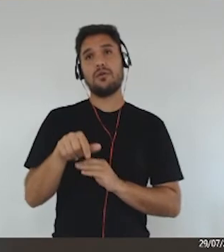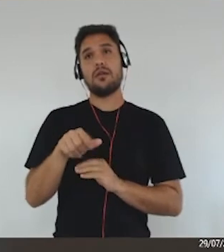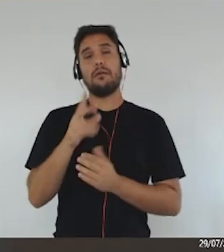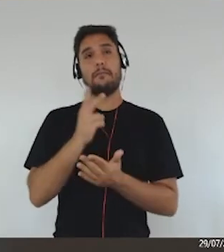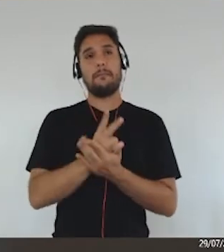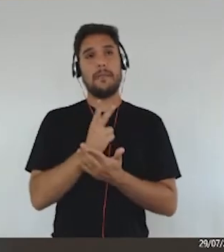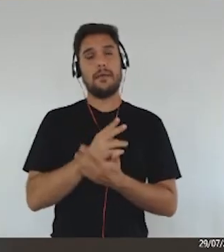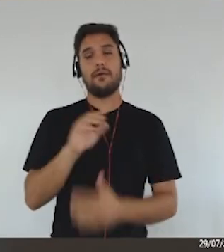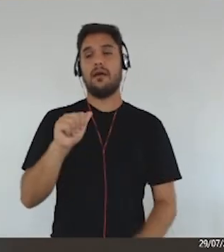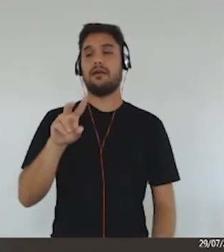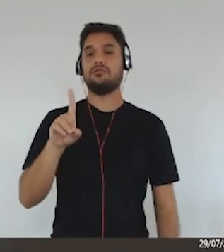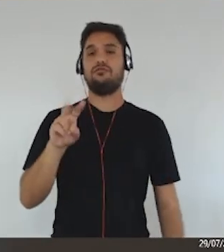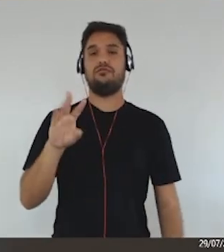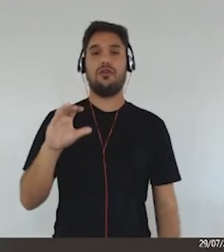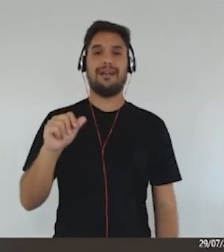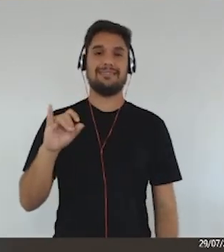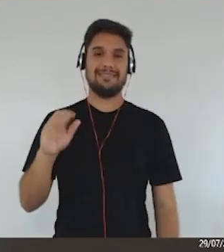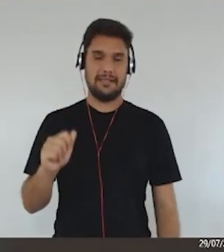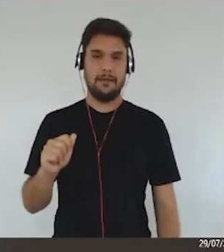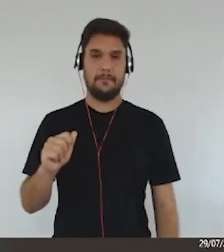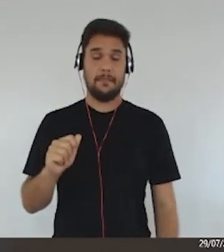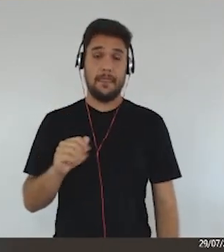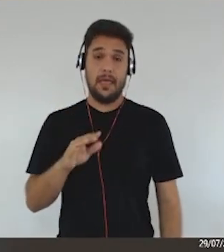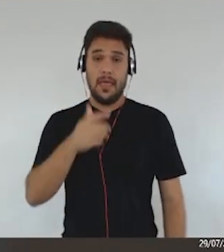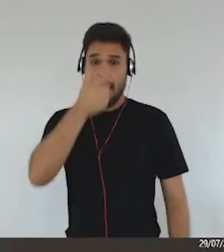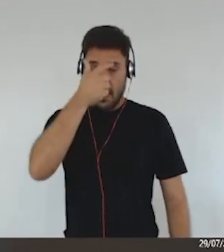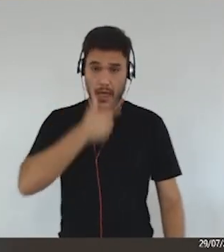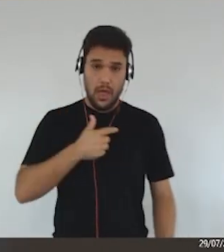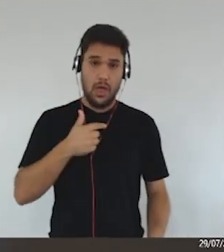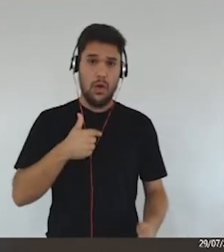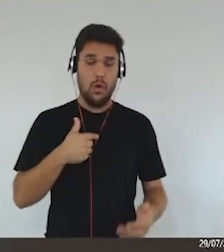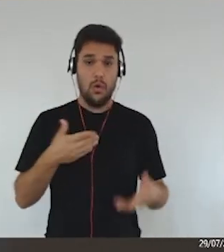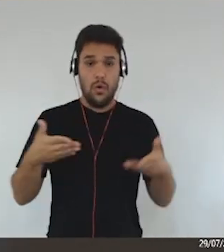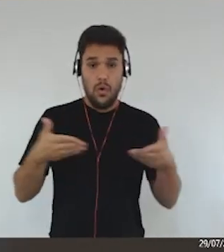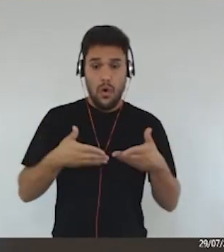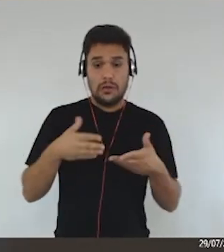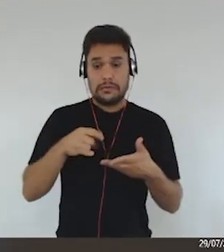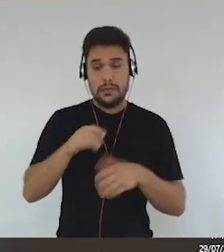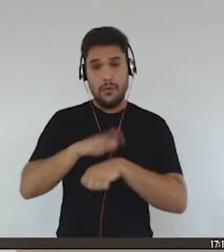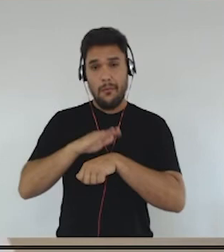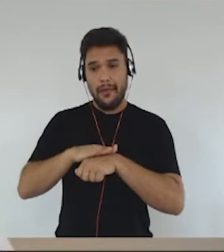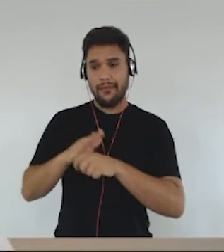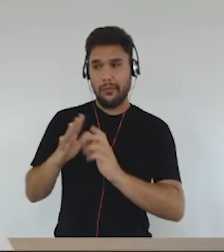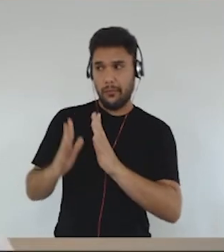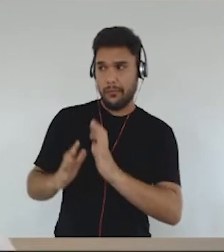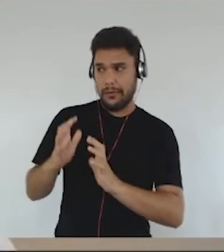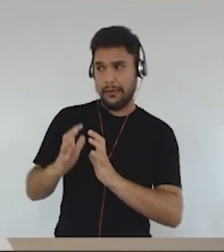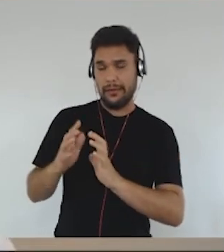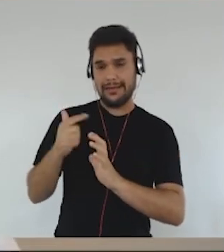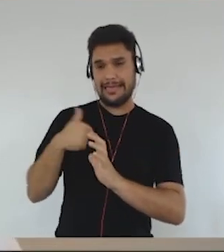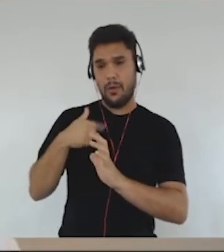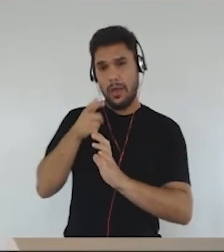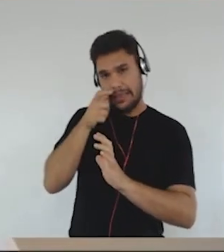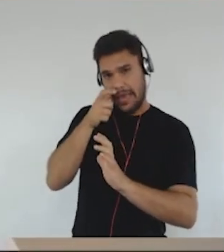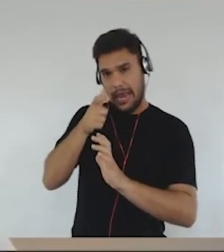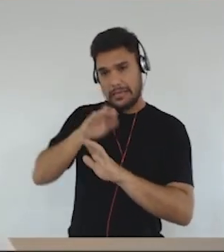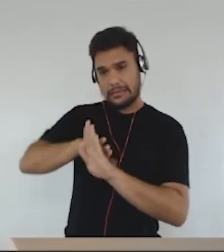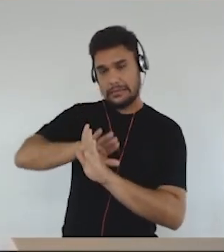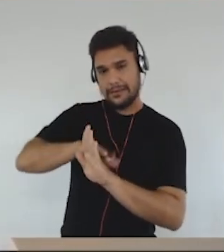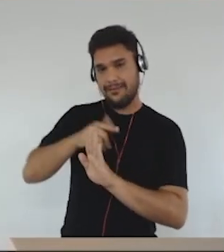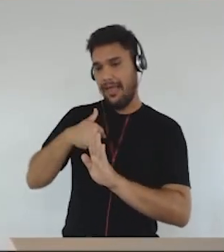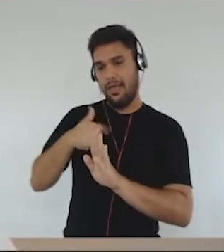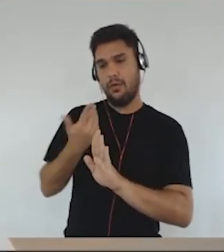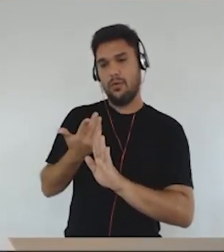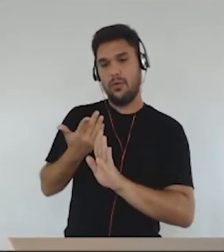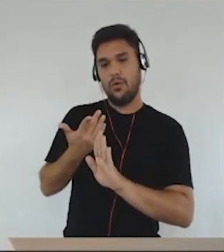da própria advocacia. Não é? Eu, eventualmente, me deparar com uma situação de conflito de interesses e agir mal, eu não